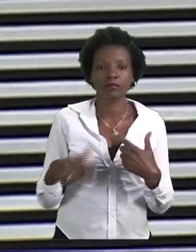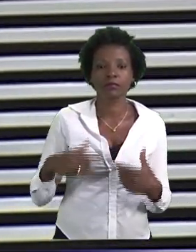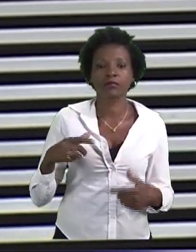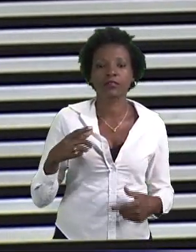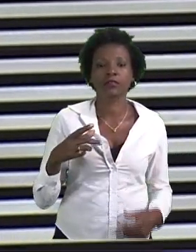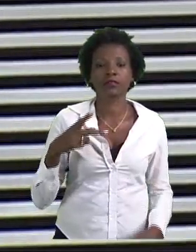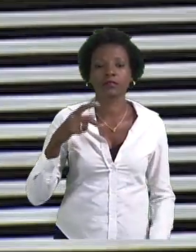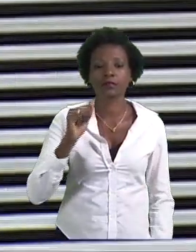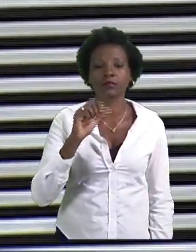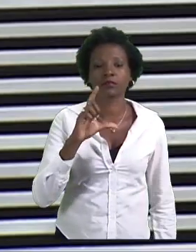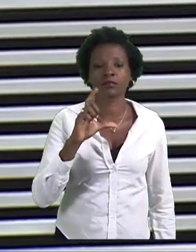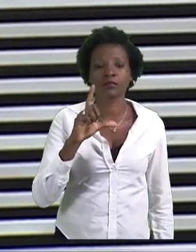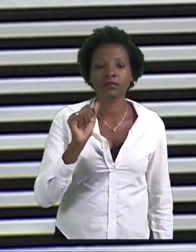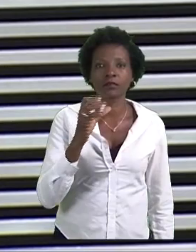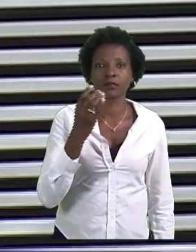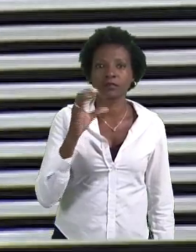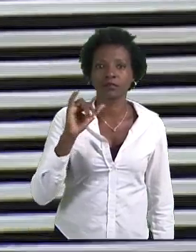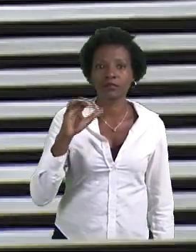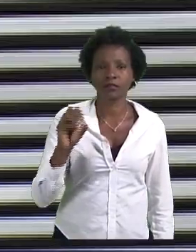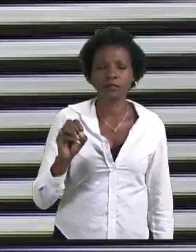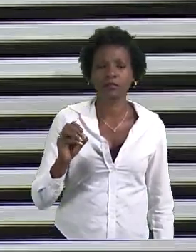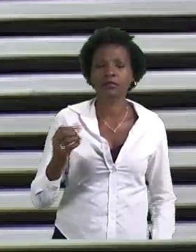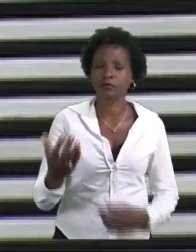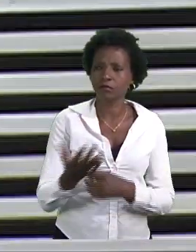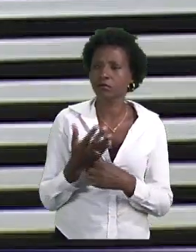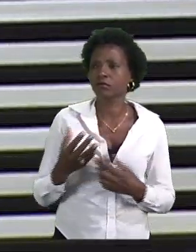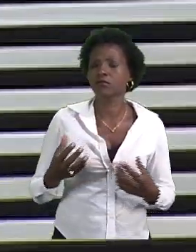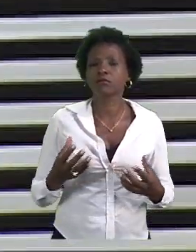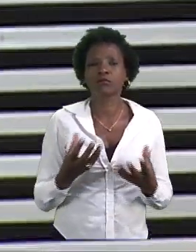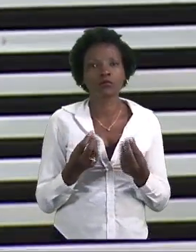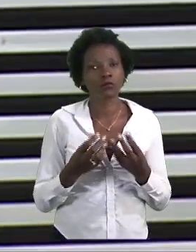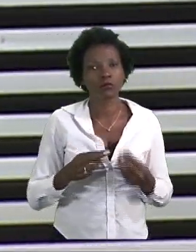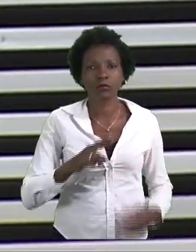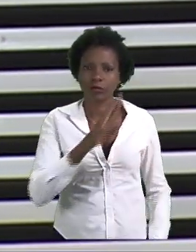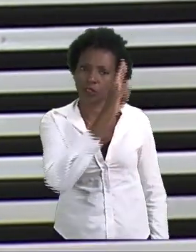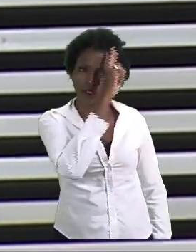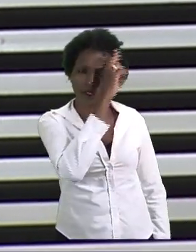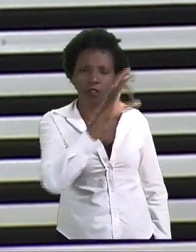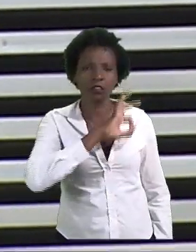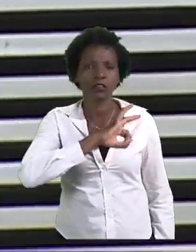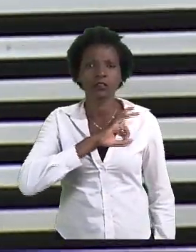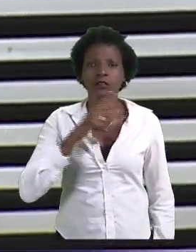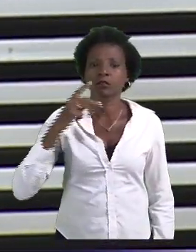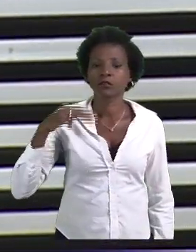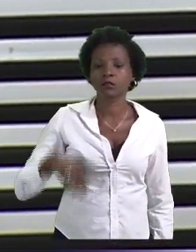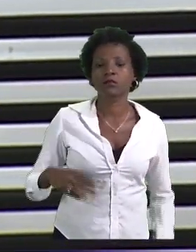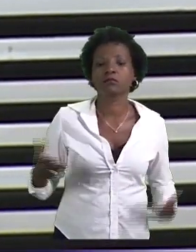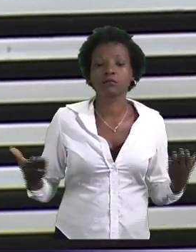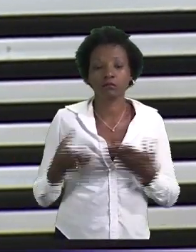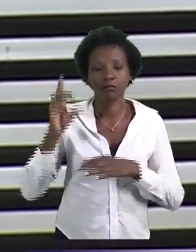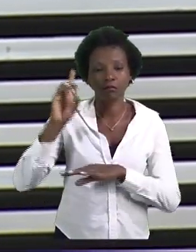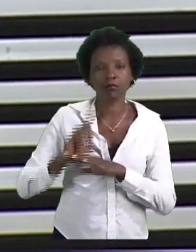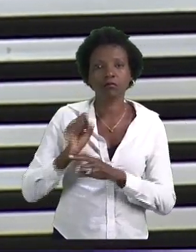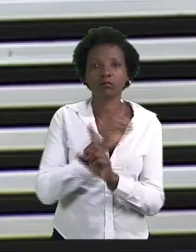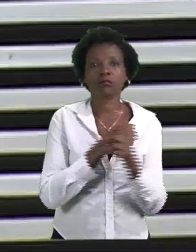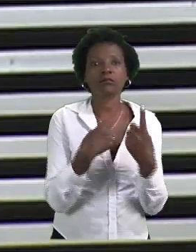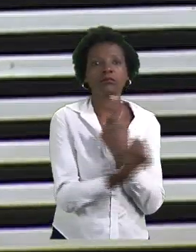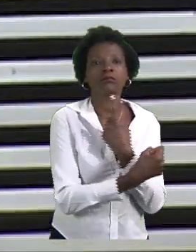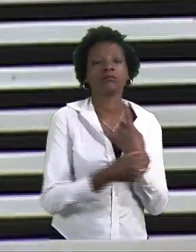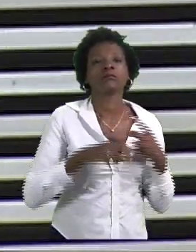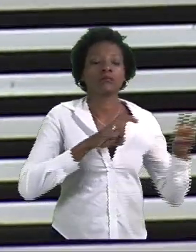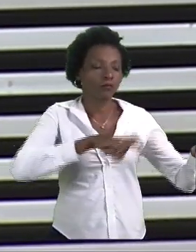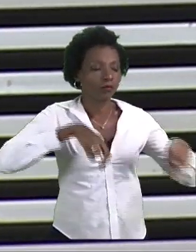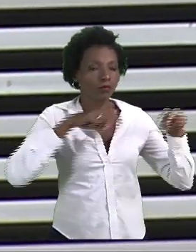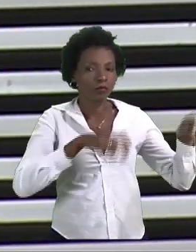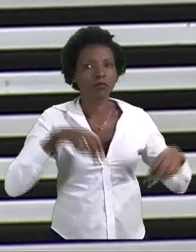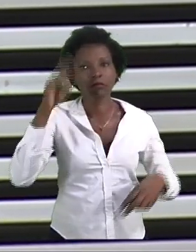quando eu estava comandando a rota. O senhor Frederico Dávila ajudou muito a rota e a Polícia Militar. Hoje ele é diretor da Sociedade Rural Brasileira,